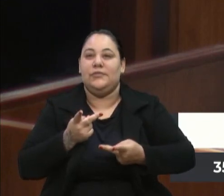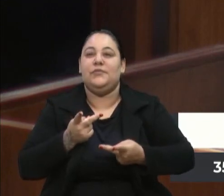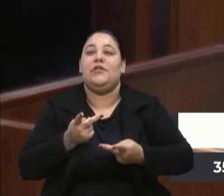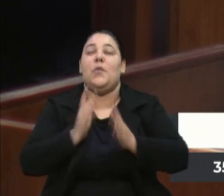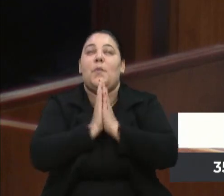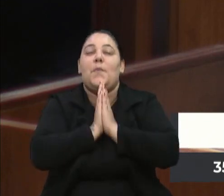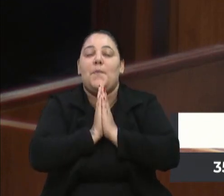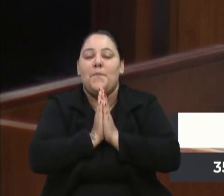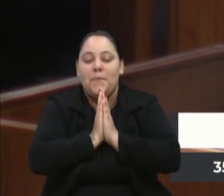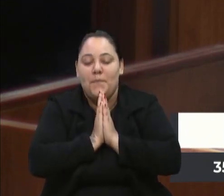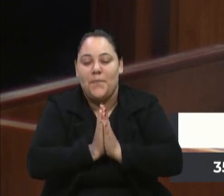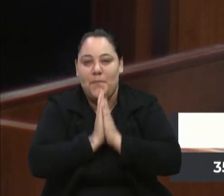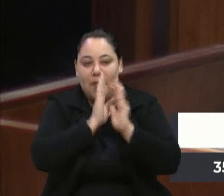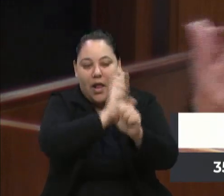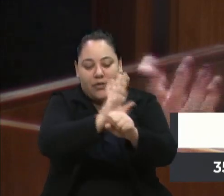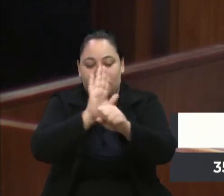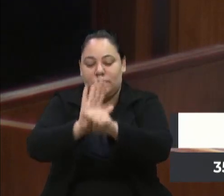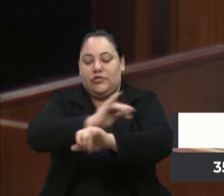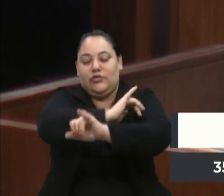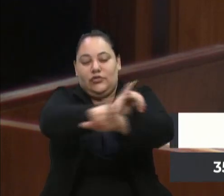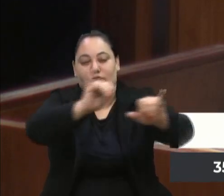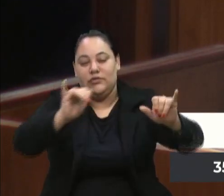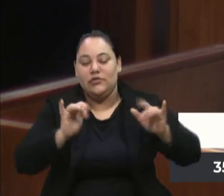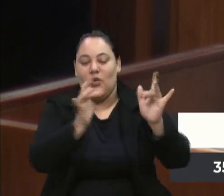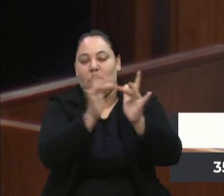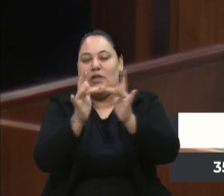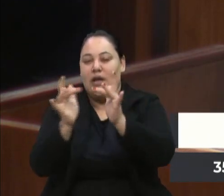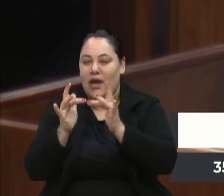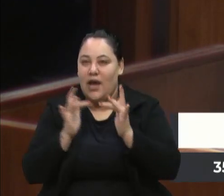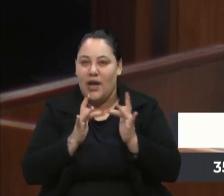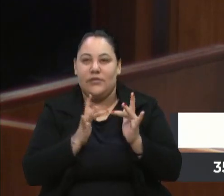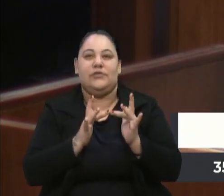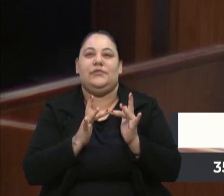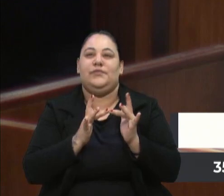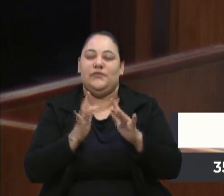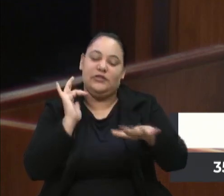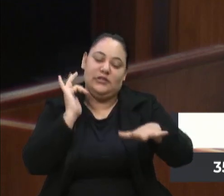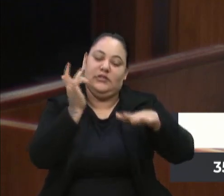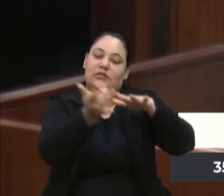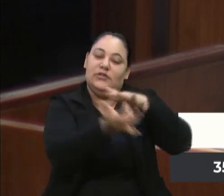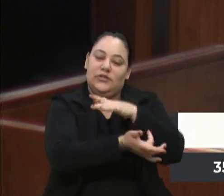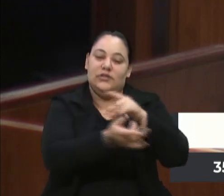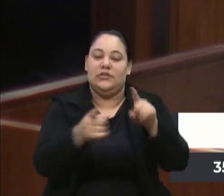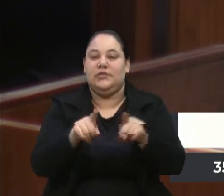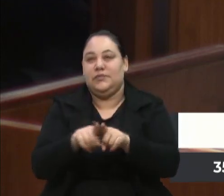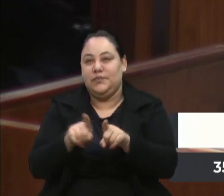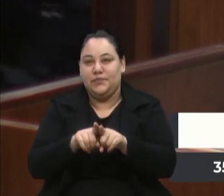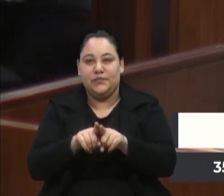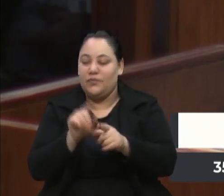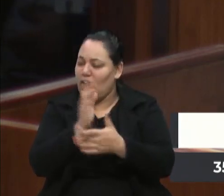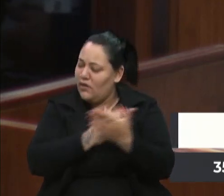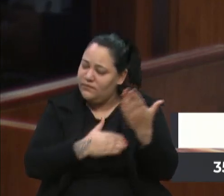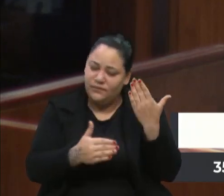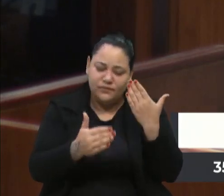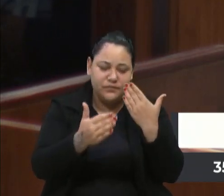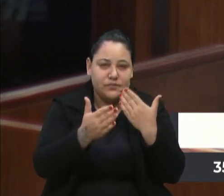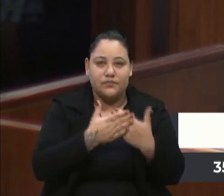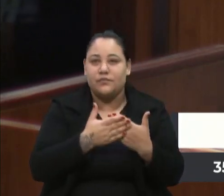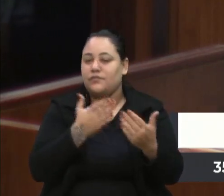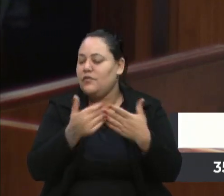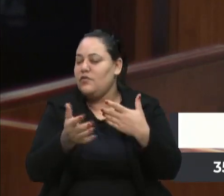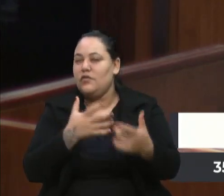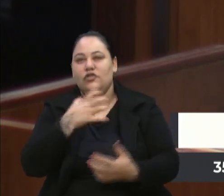divulgar, através dos seus contatos, das redes sociais e de toda e qualquer forma que